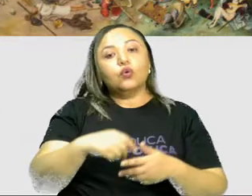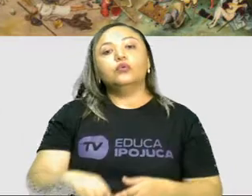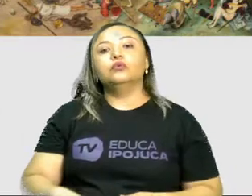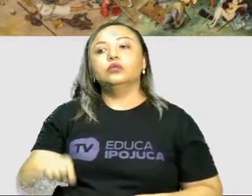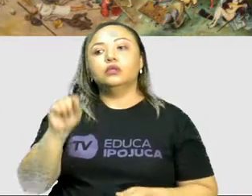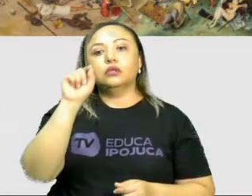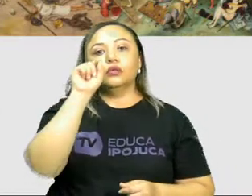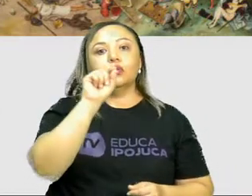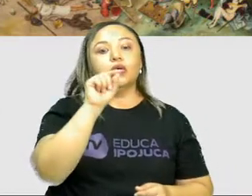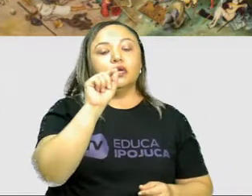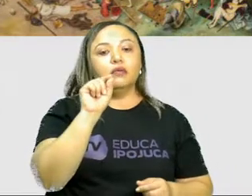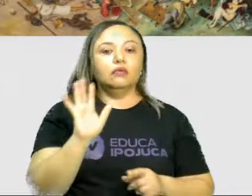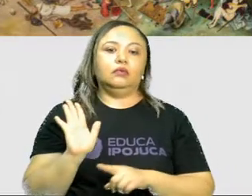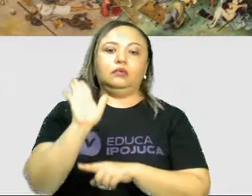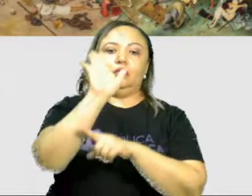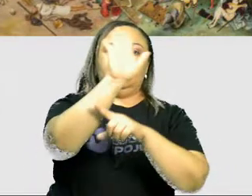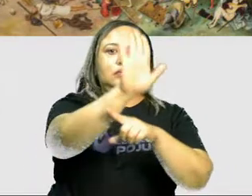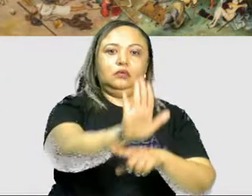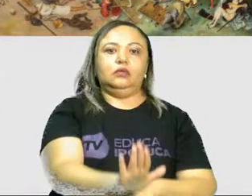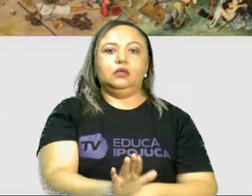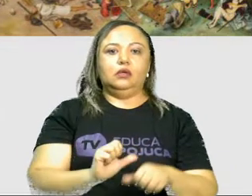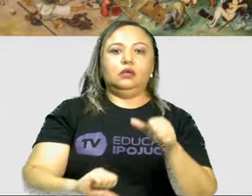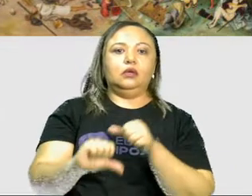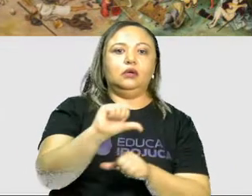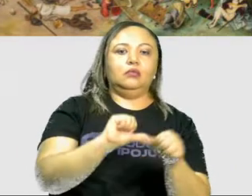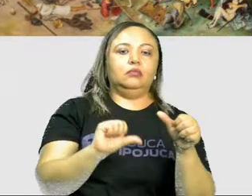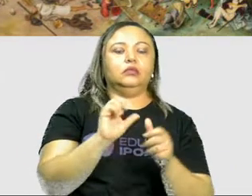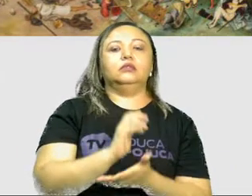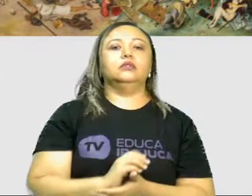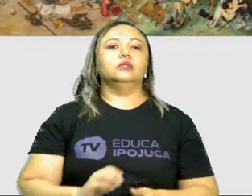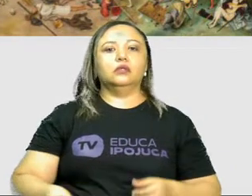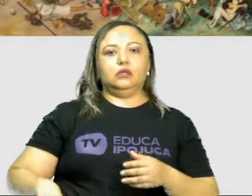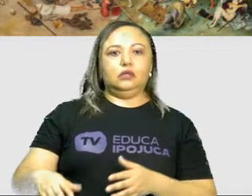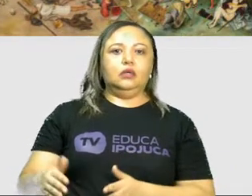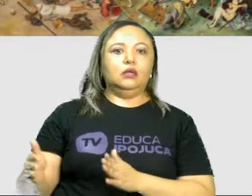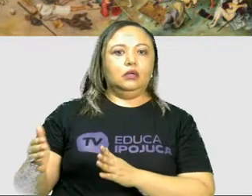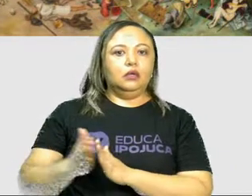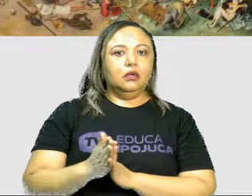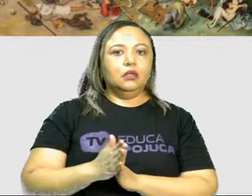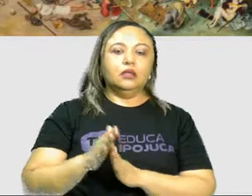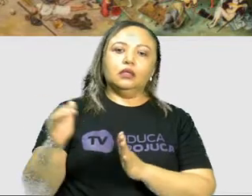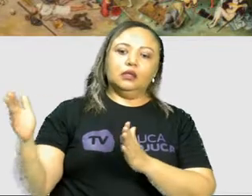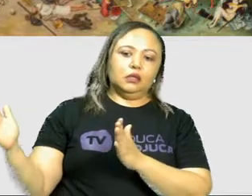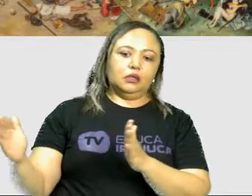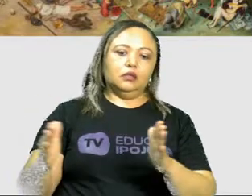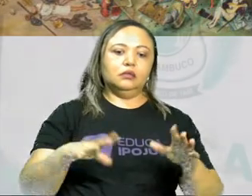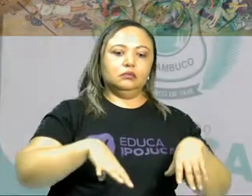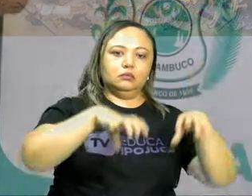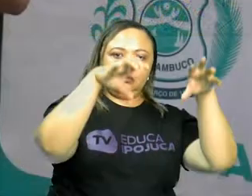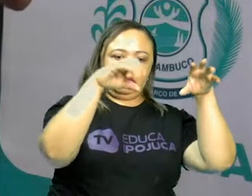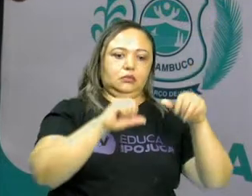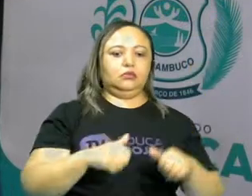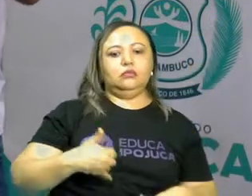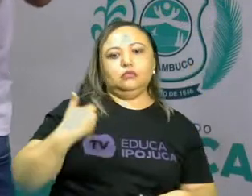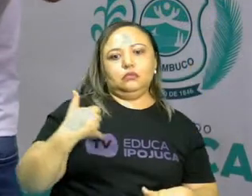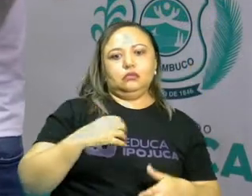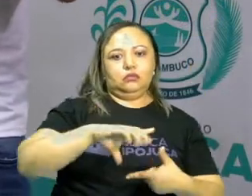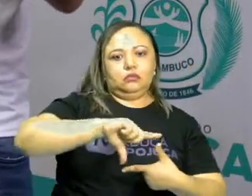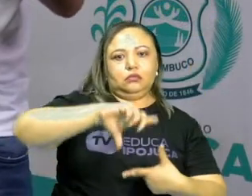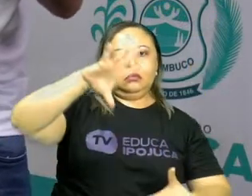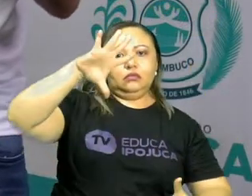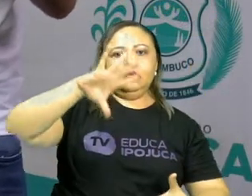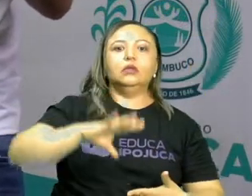fatores Então vamos conferir ruim para essa transição essa transição da idade média para idade moderna a